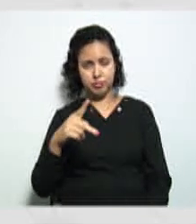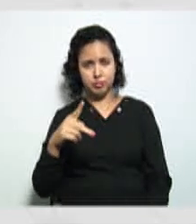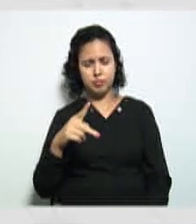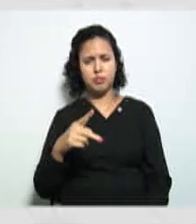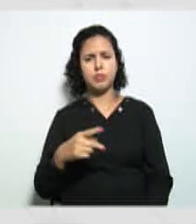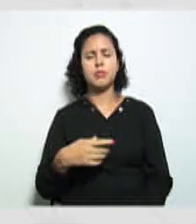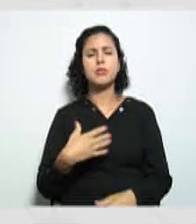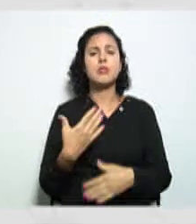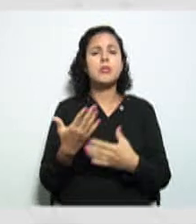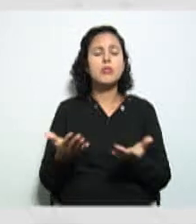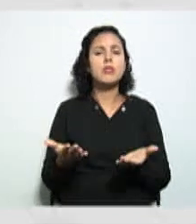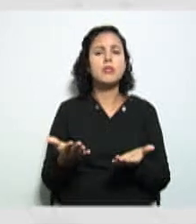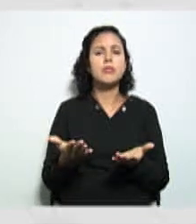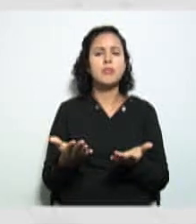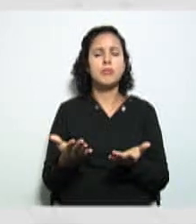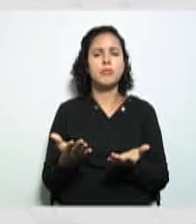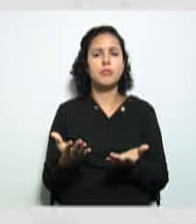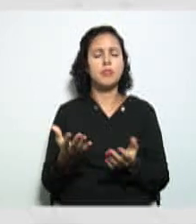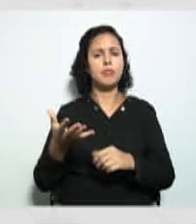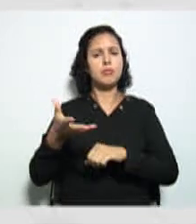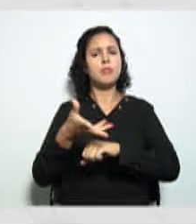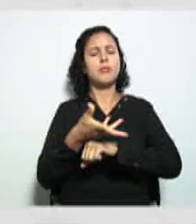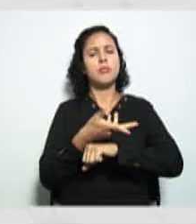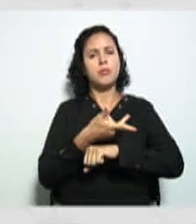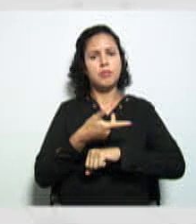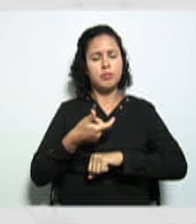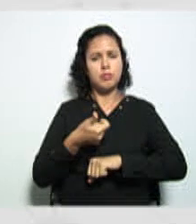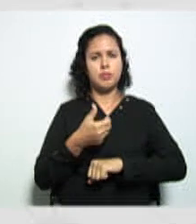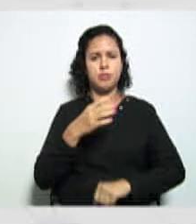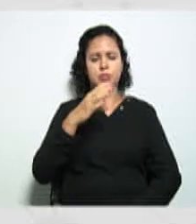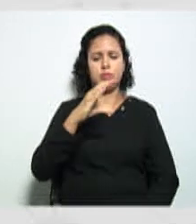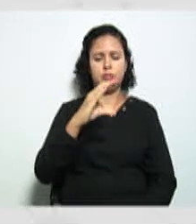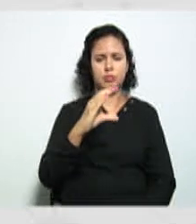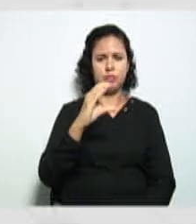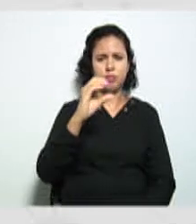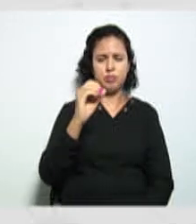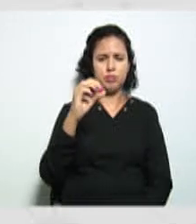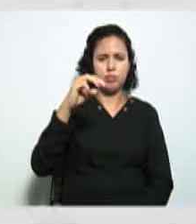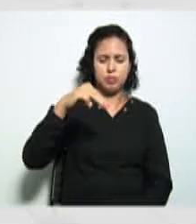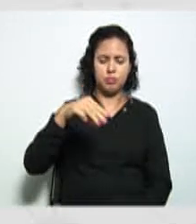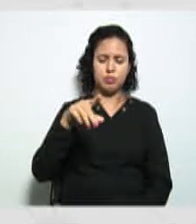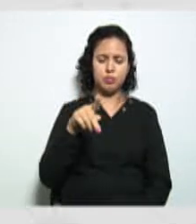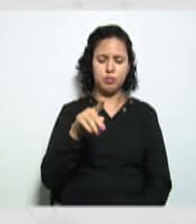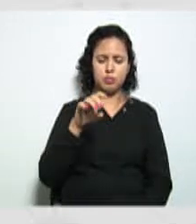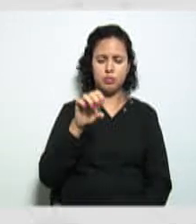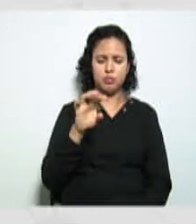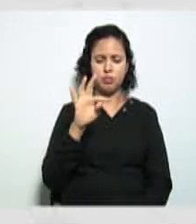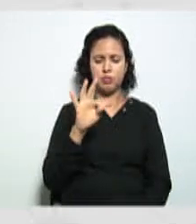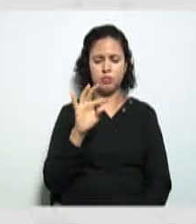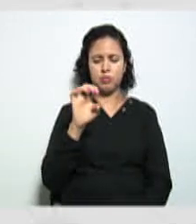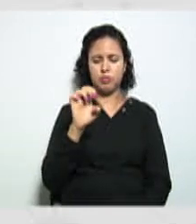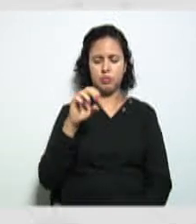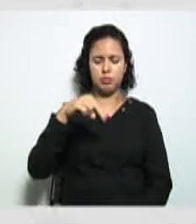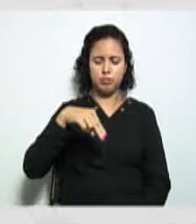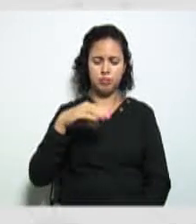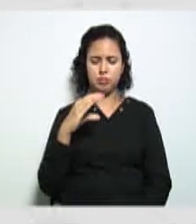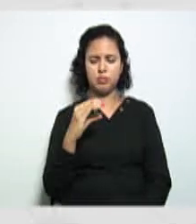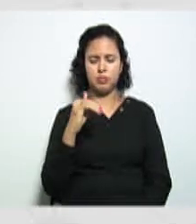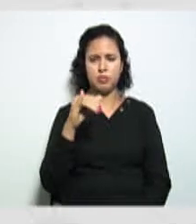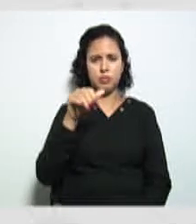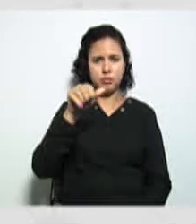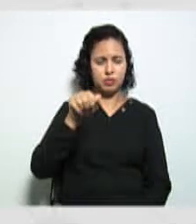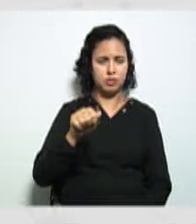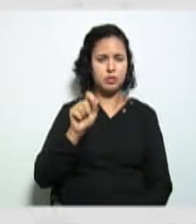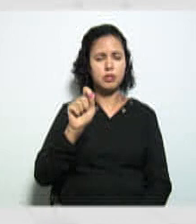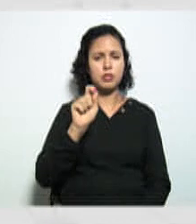Quais são essas competências, professora Anabela? O que é uma competência? Uma competência é tudo aquilo, são,